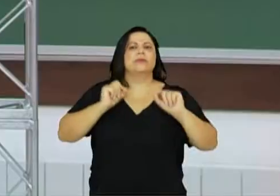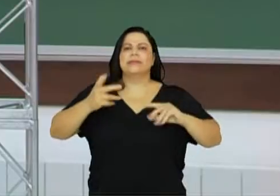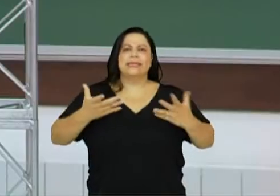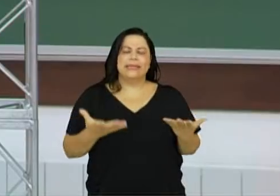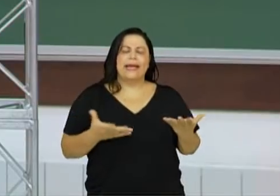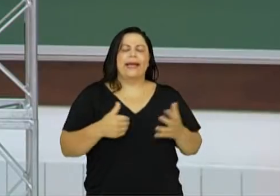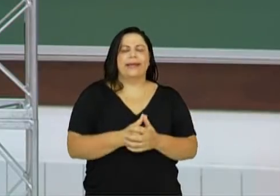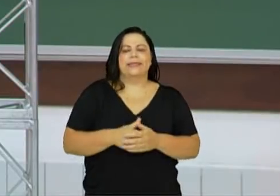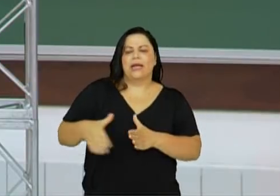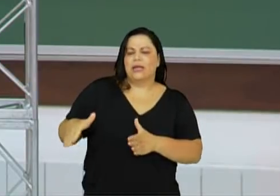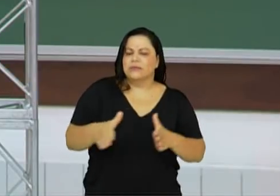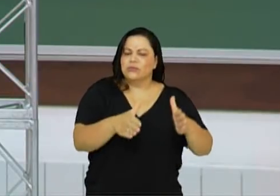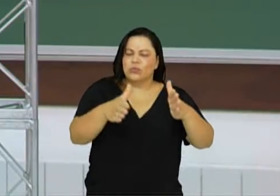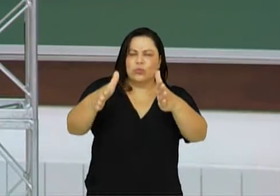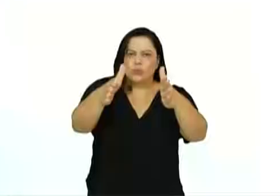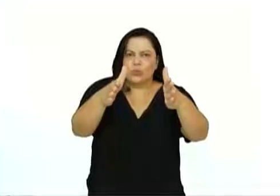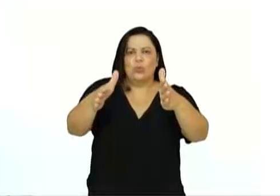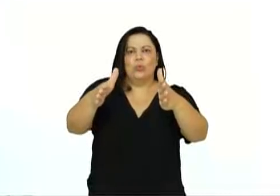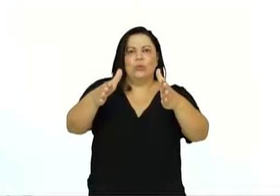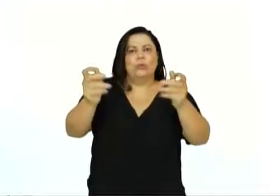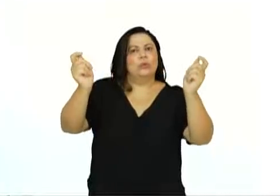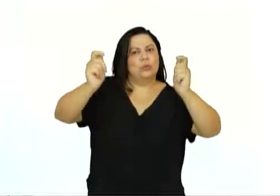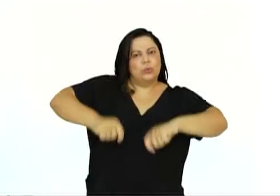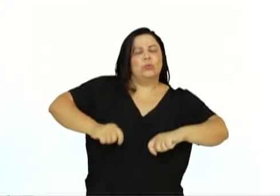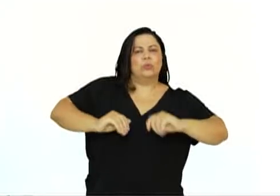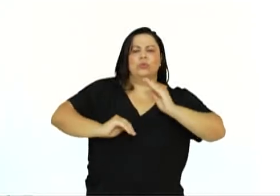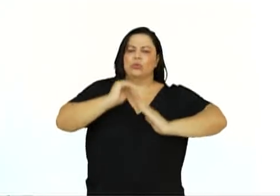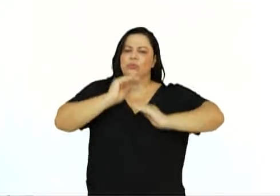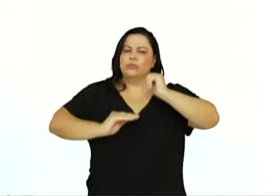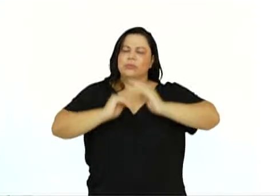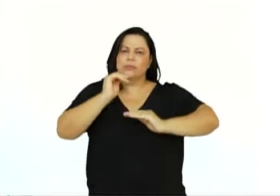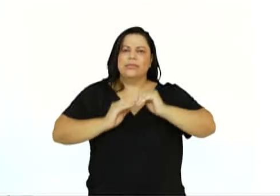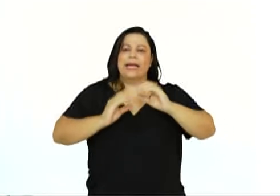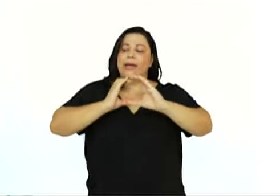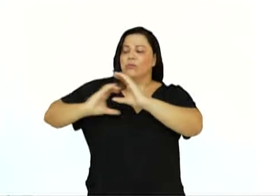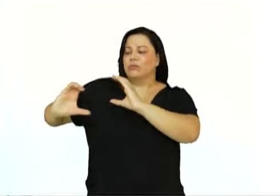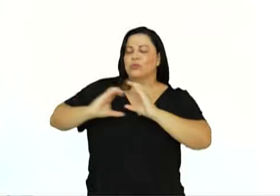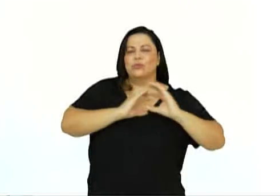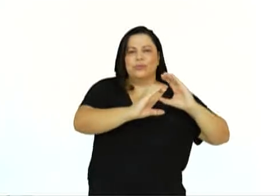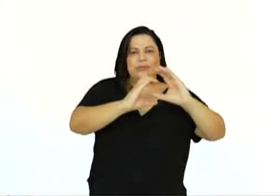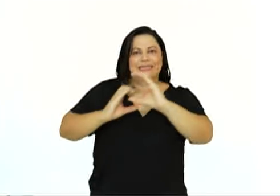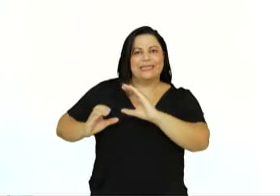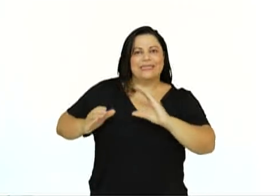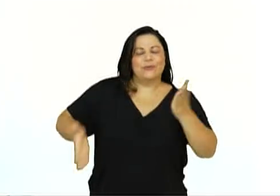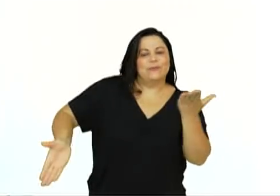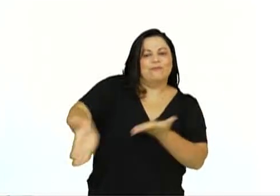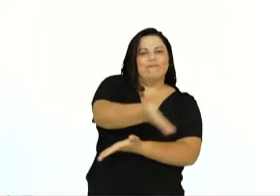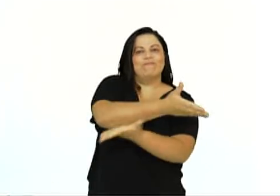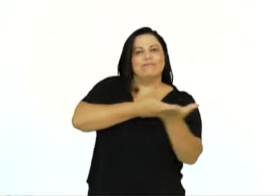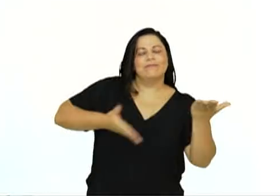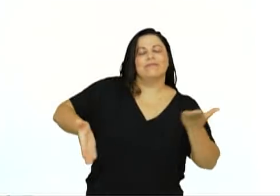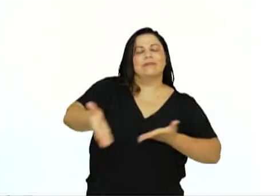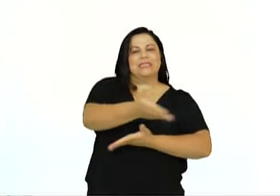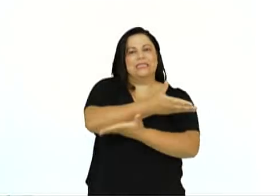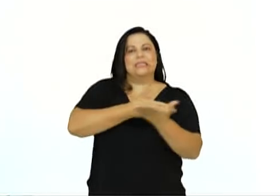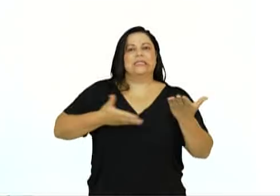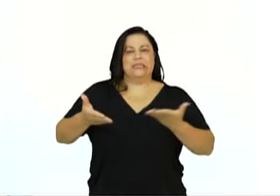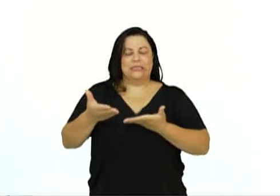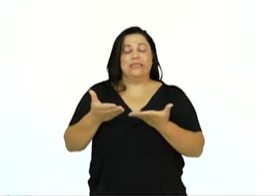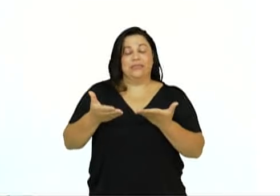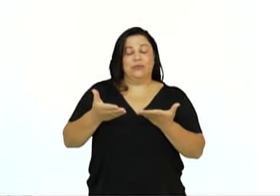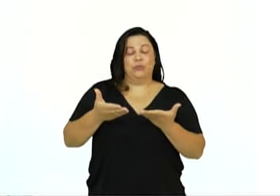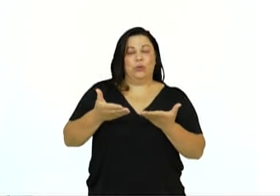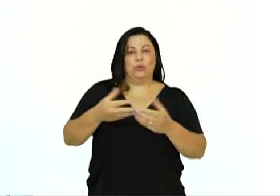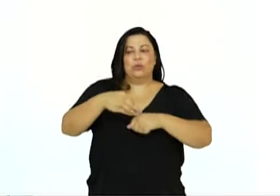públicos, as estradas romanas, elas constituíam mais um meio de comunicação e transporte entre o vasto Império